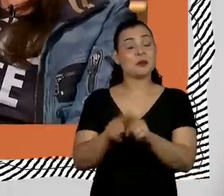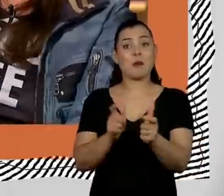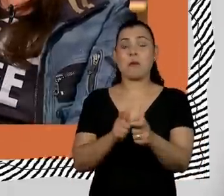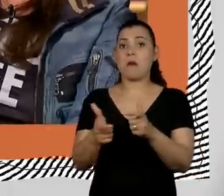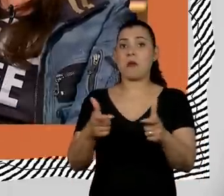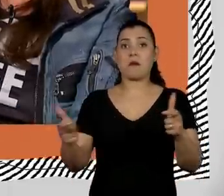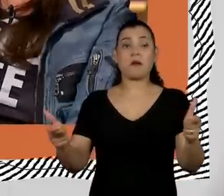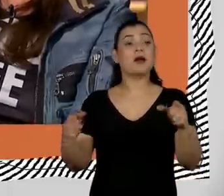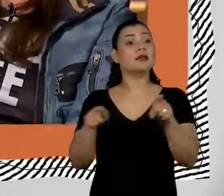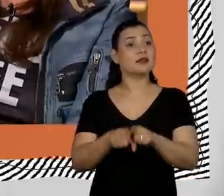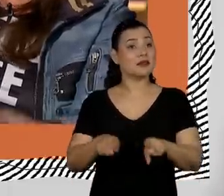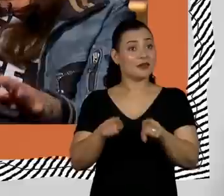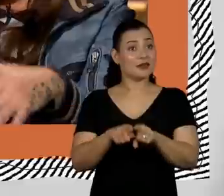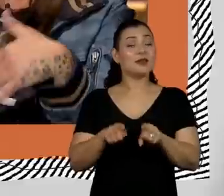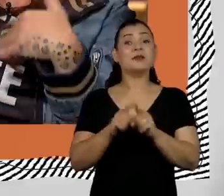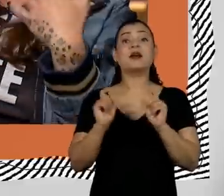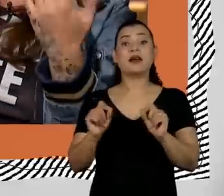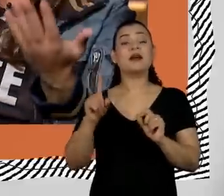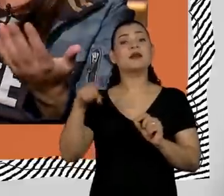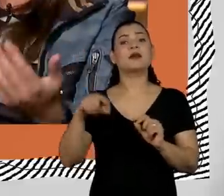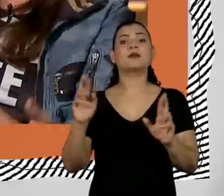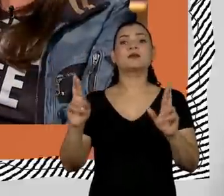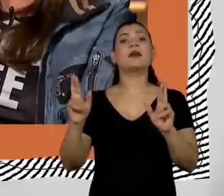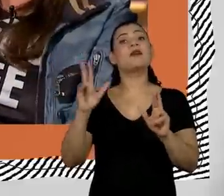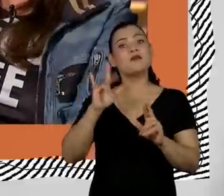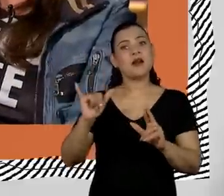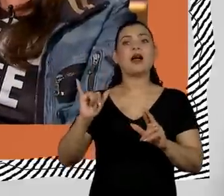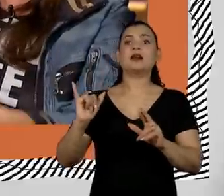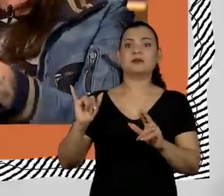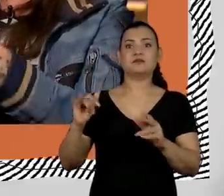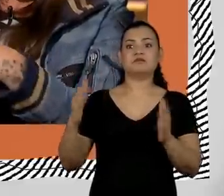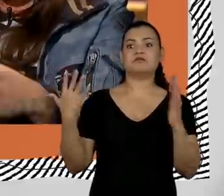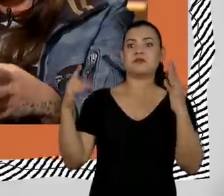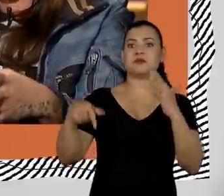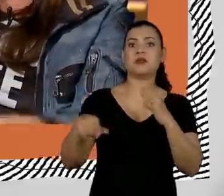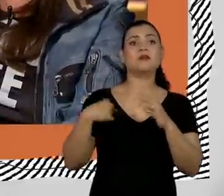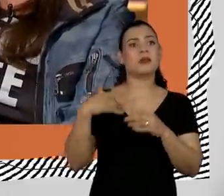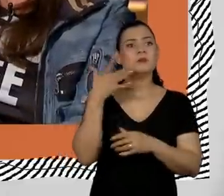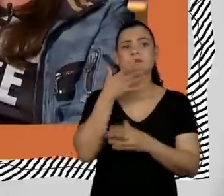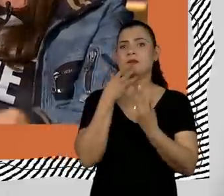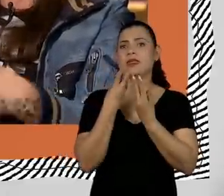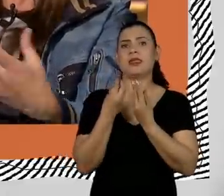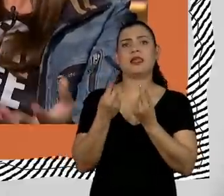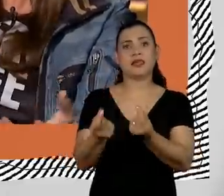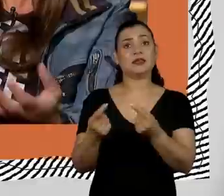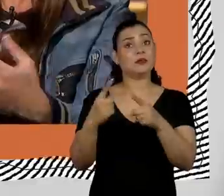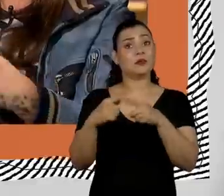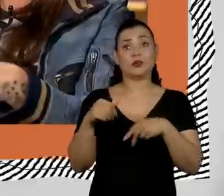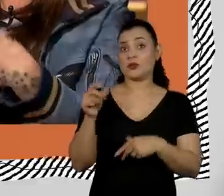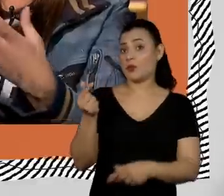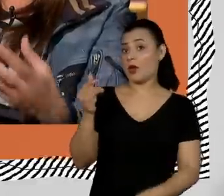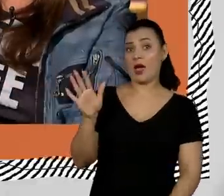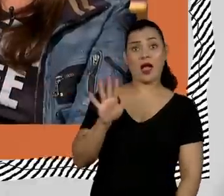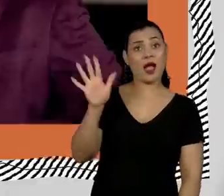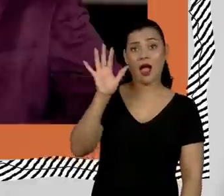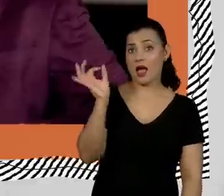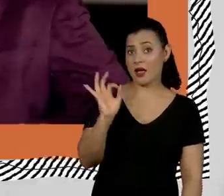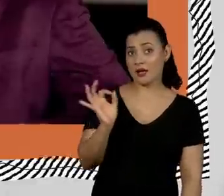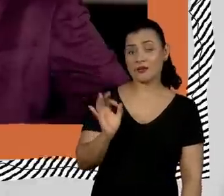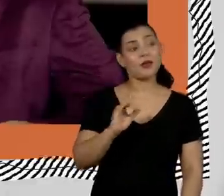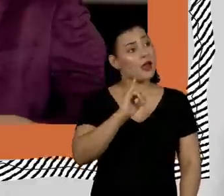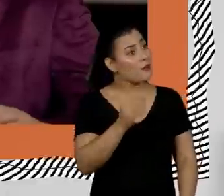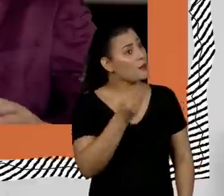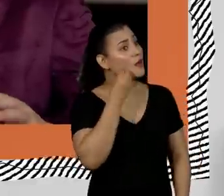espontando como ainda para ser reconhecido também é uma delícia eu não tá caro porque